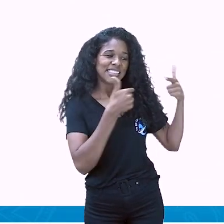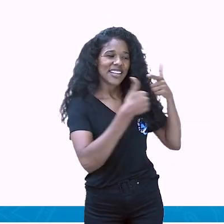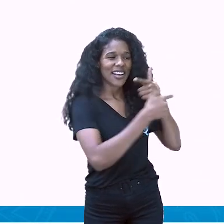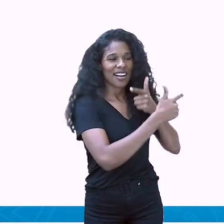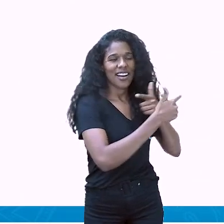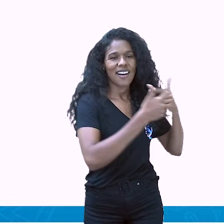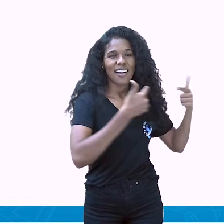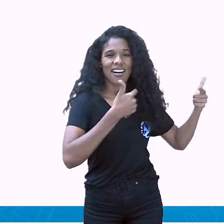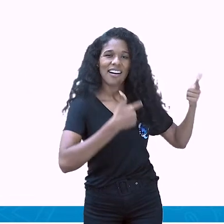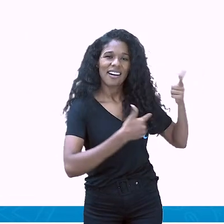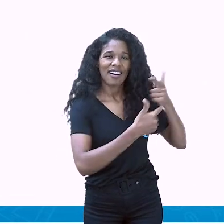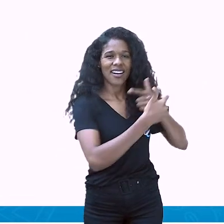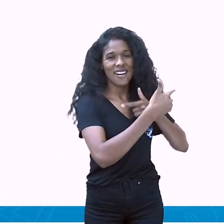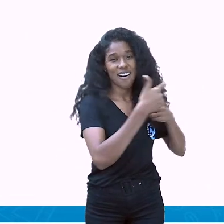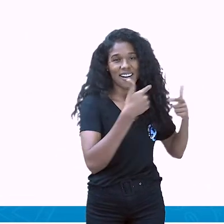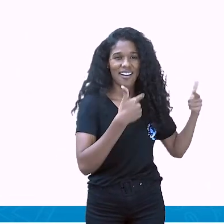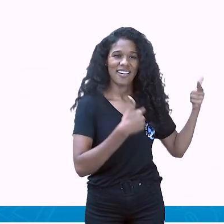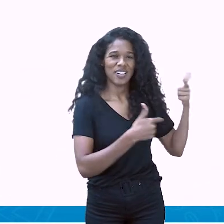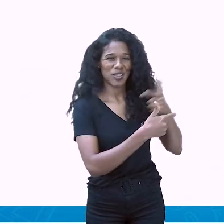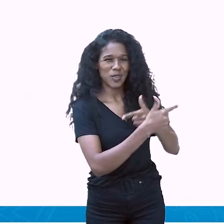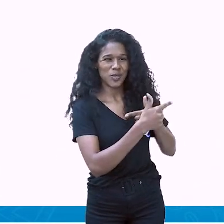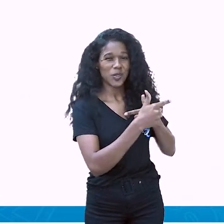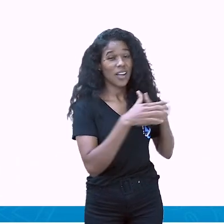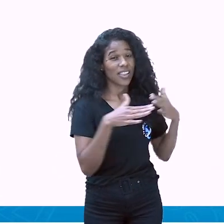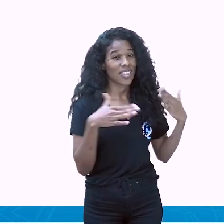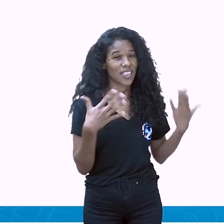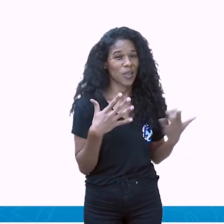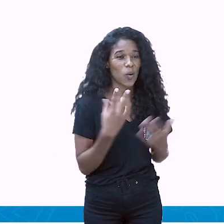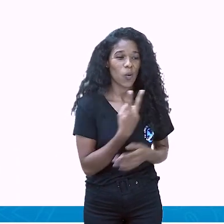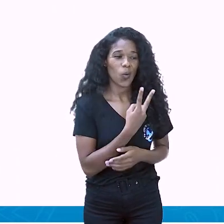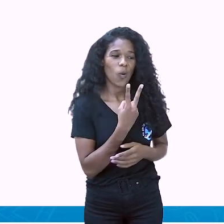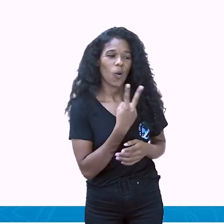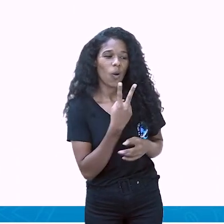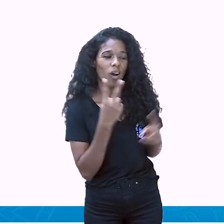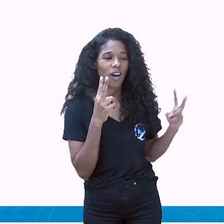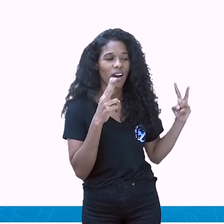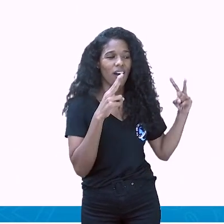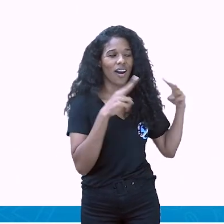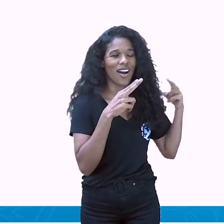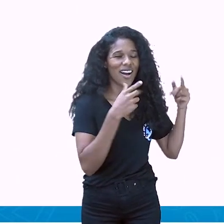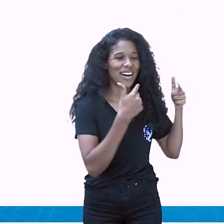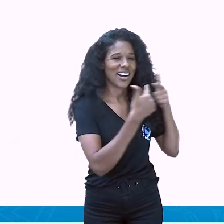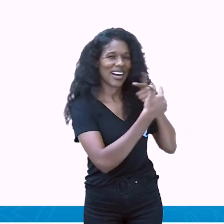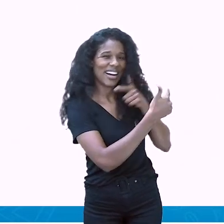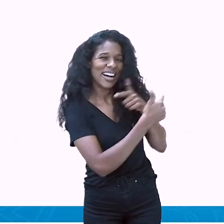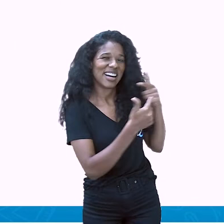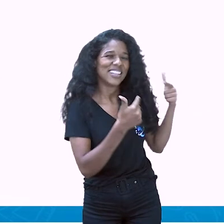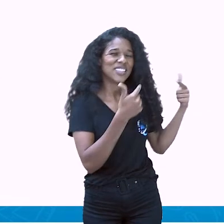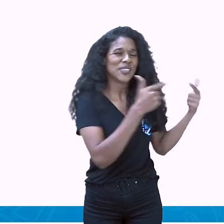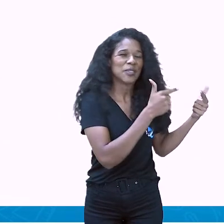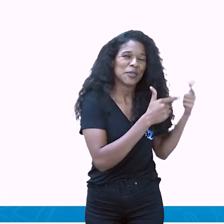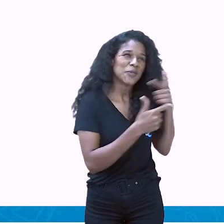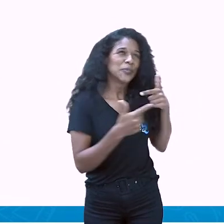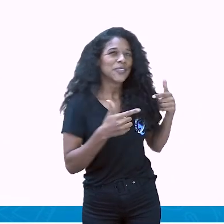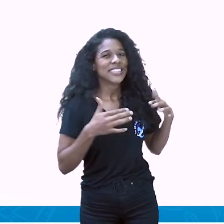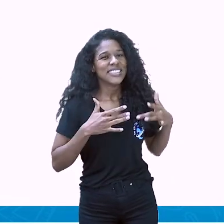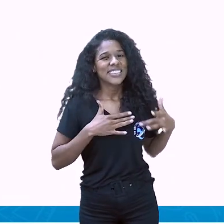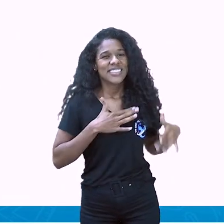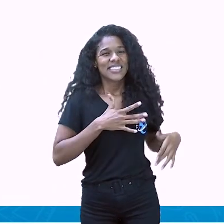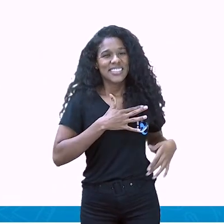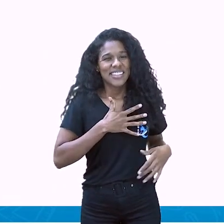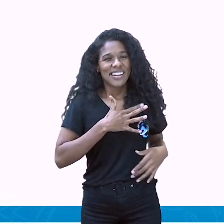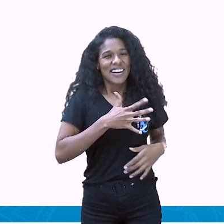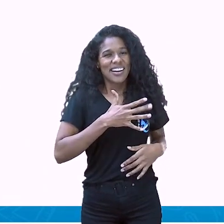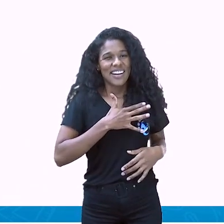a encontrou olhando. Trocaram sorrisos e olhares. Os dois estavam vivendo uma ternura primeira e não